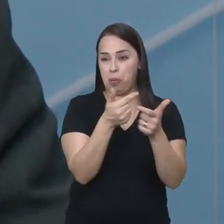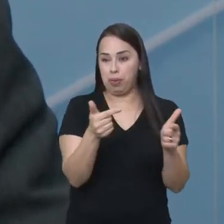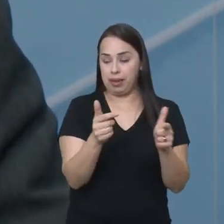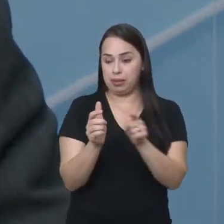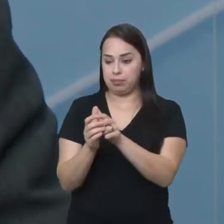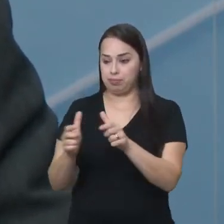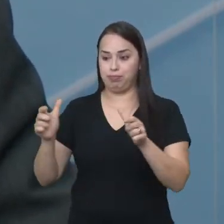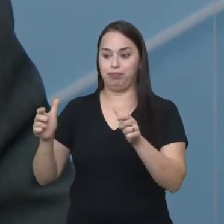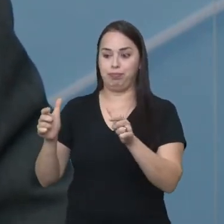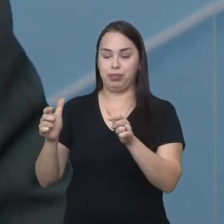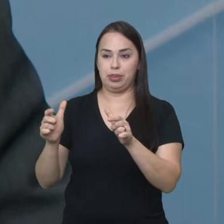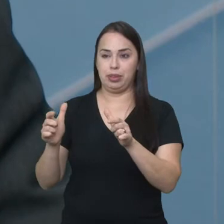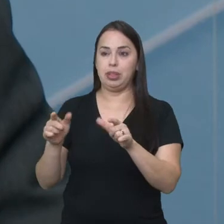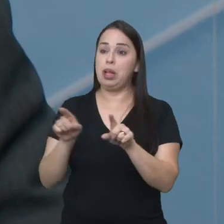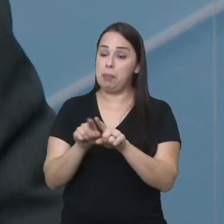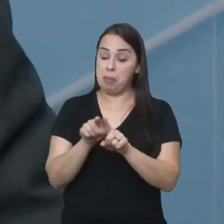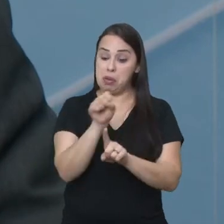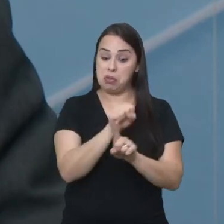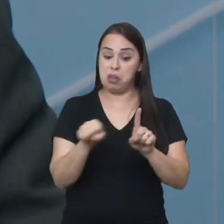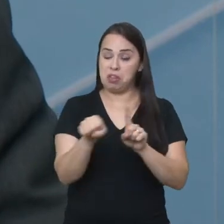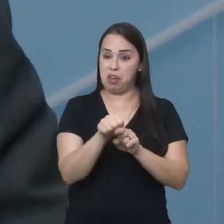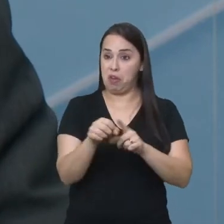violenta, né? Então,